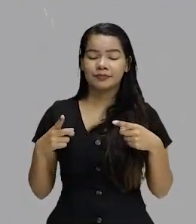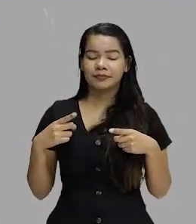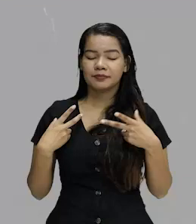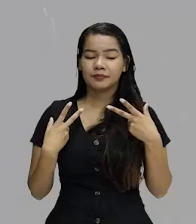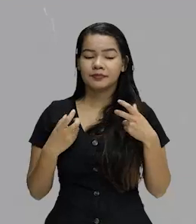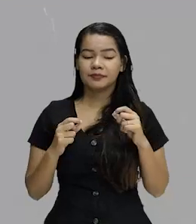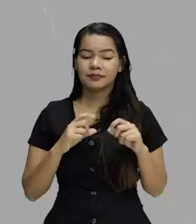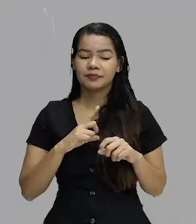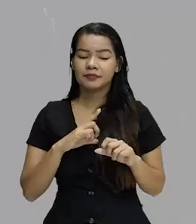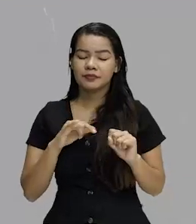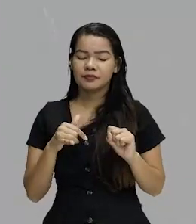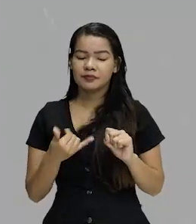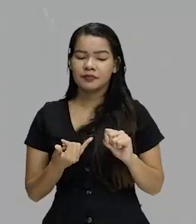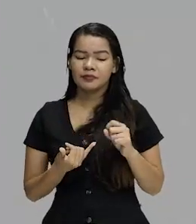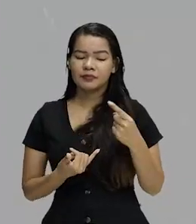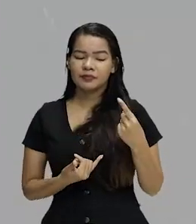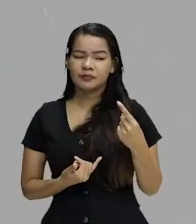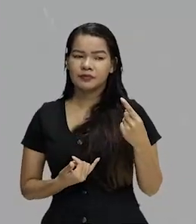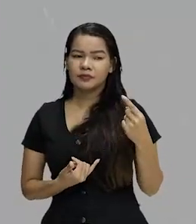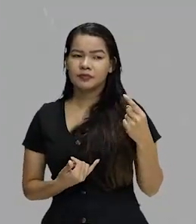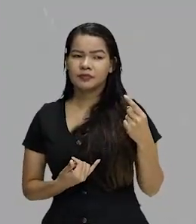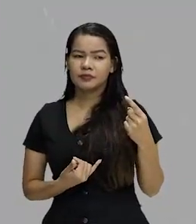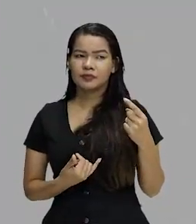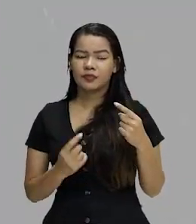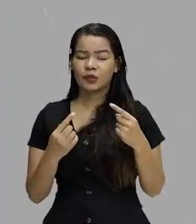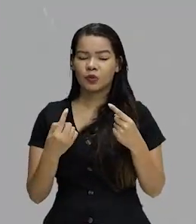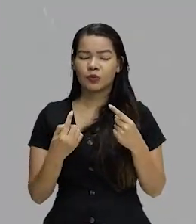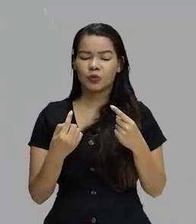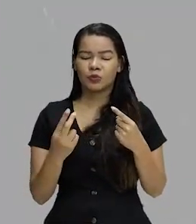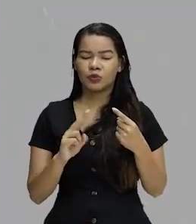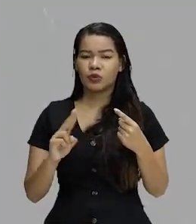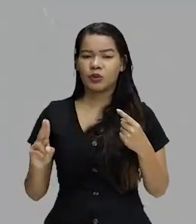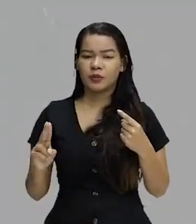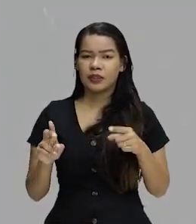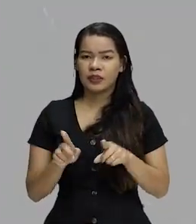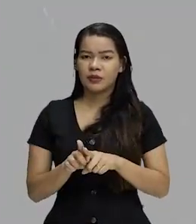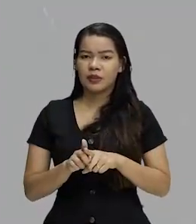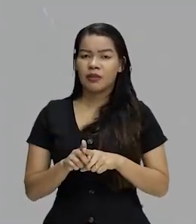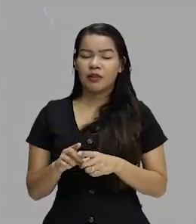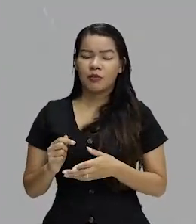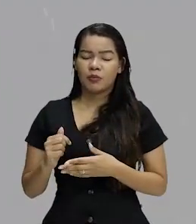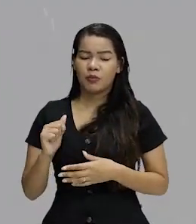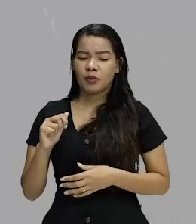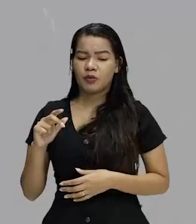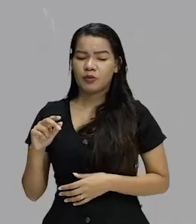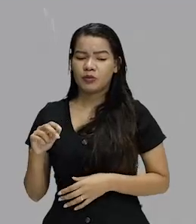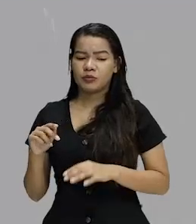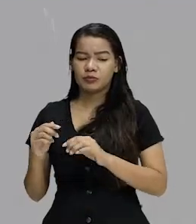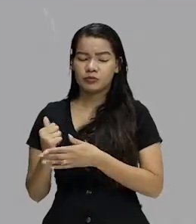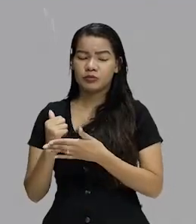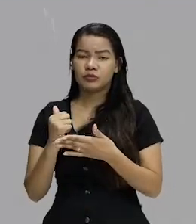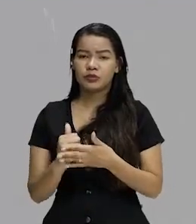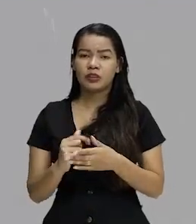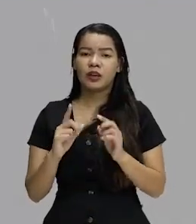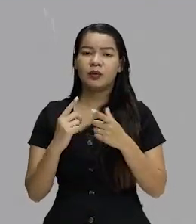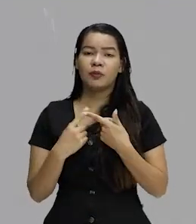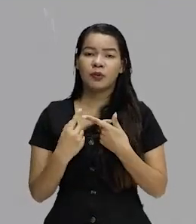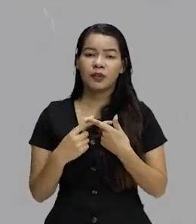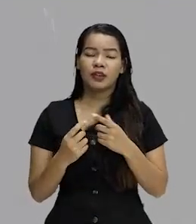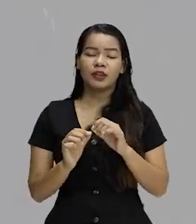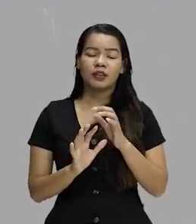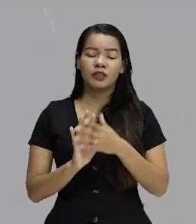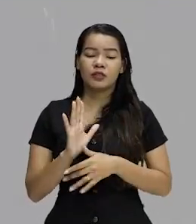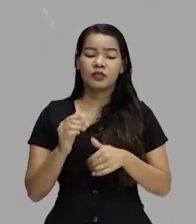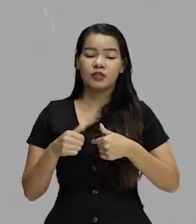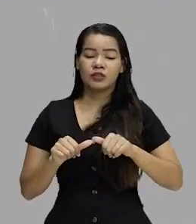tem um sujeito, um nome, um pronome e o apóstrofo LL, é porque aquela construção está no futuro, aquela ação